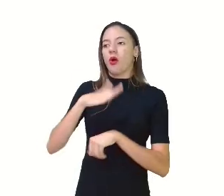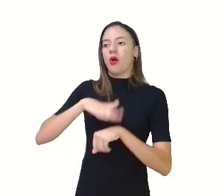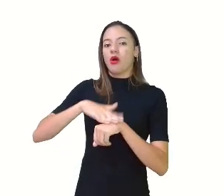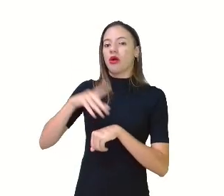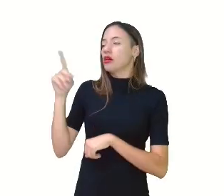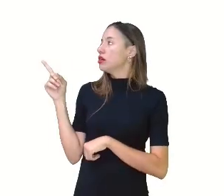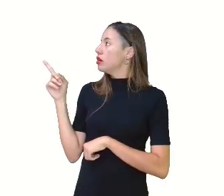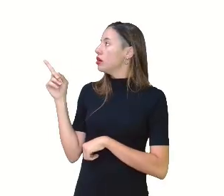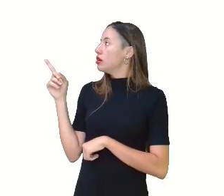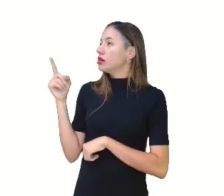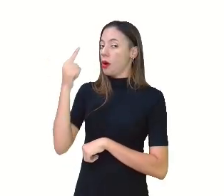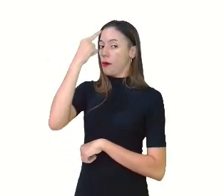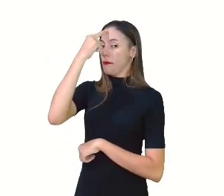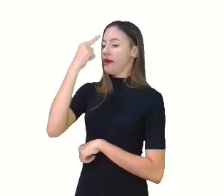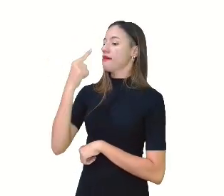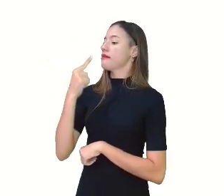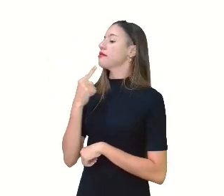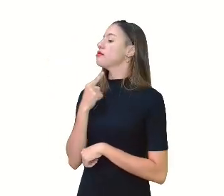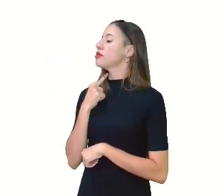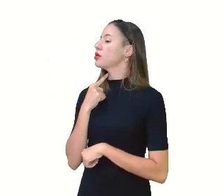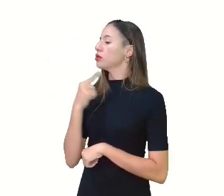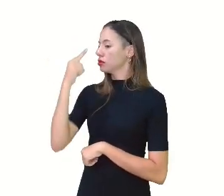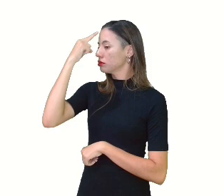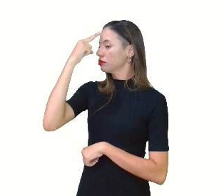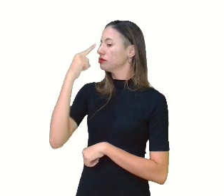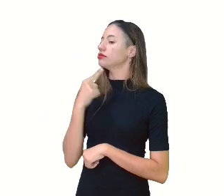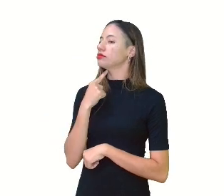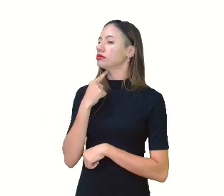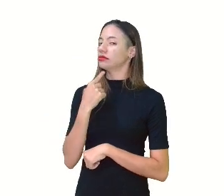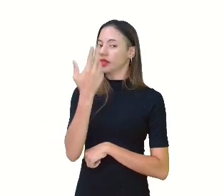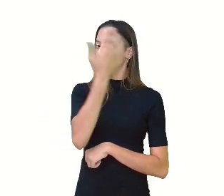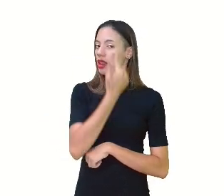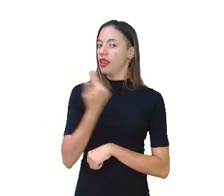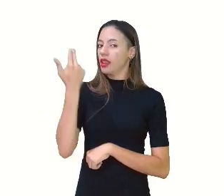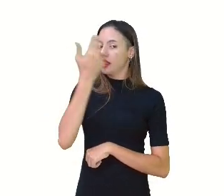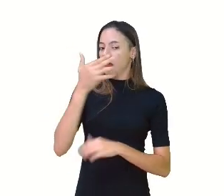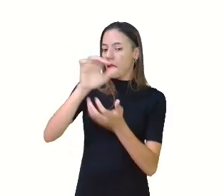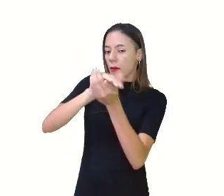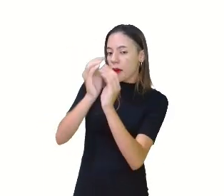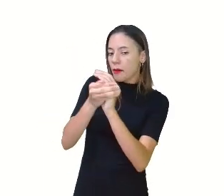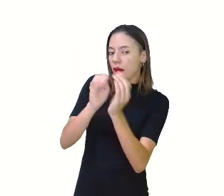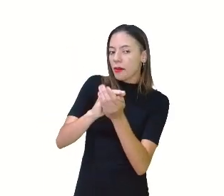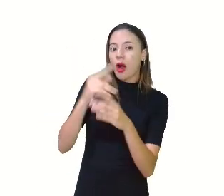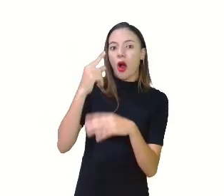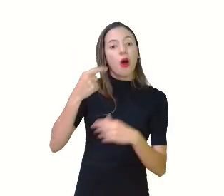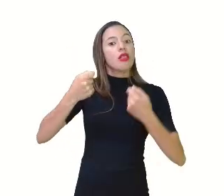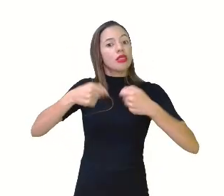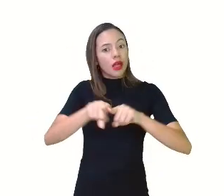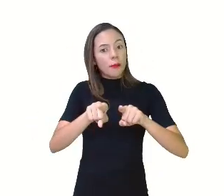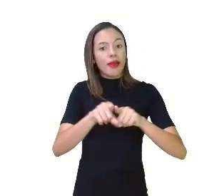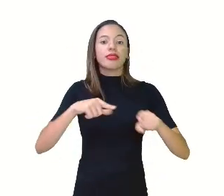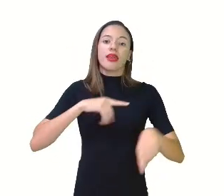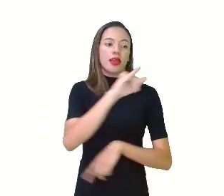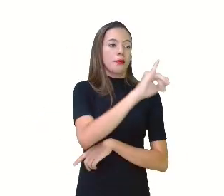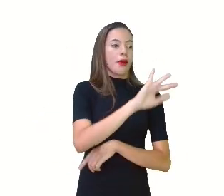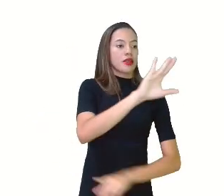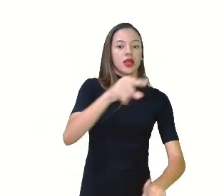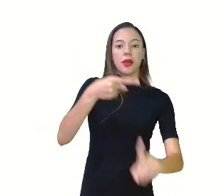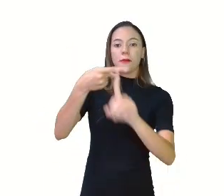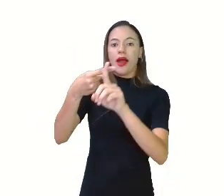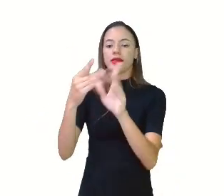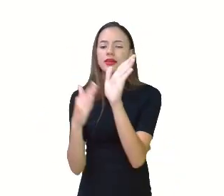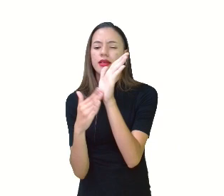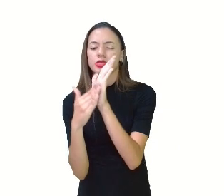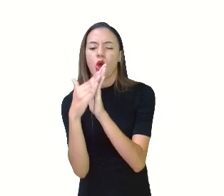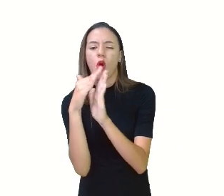Olha só. Então, lá a gente já tem a imagem, mas ainda pode tocar. Vê? Em imagem